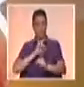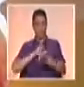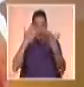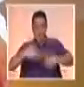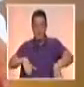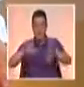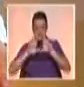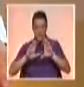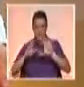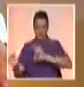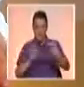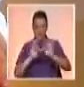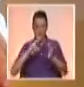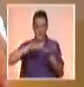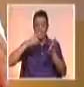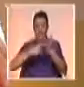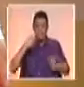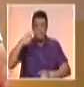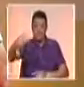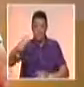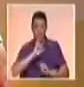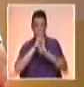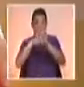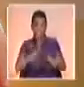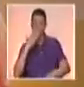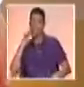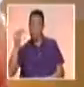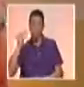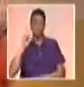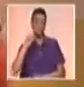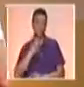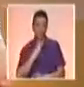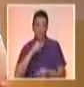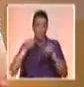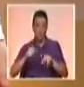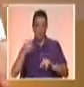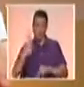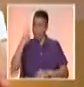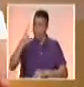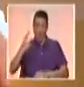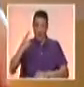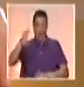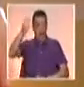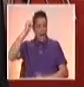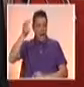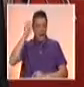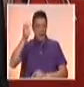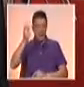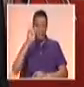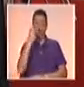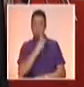ainda a preparação porque não haviam técnicos especializados para alunos surdos. Então o João andou um ano um bocadinho em terapia da